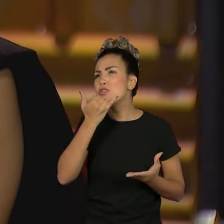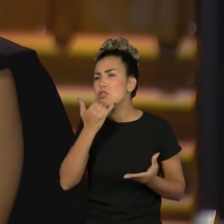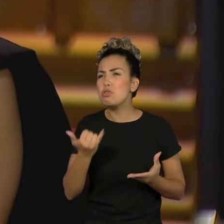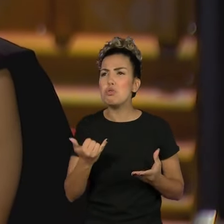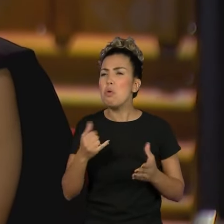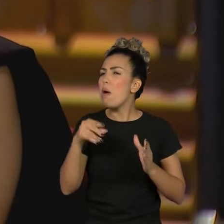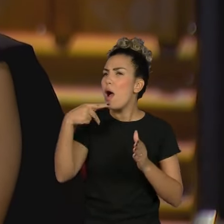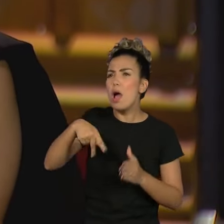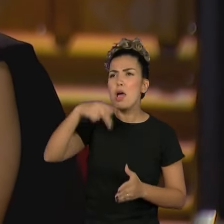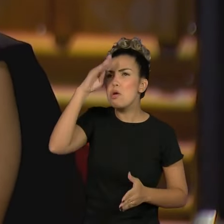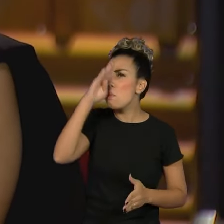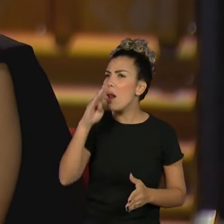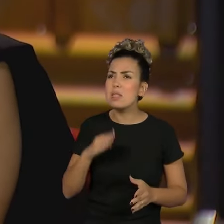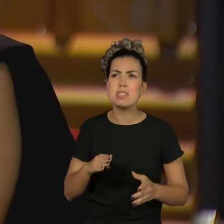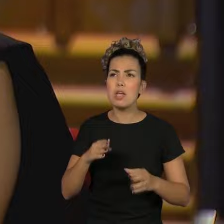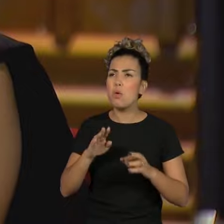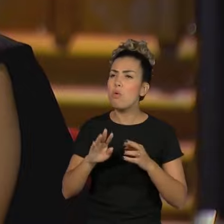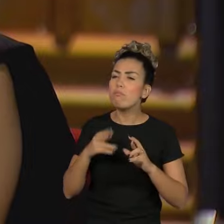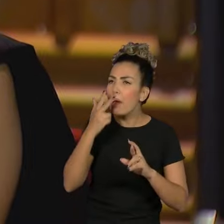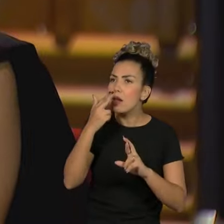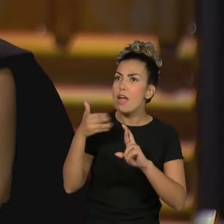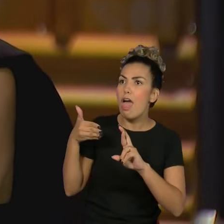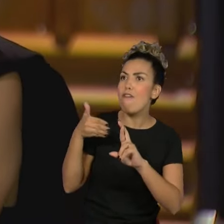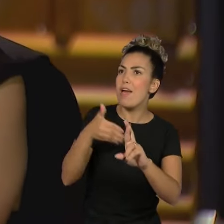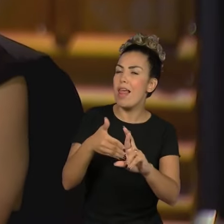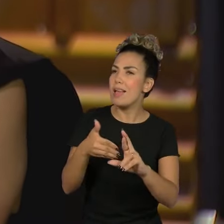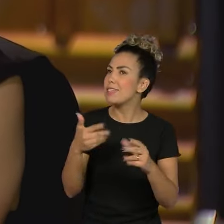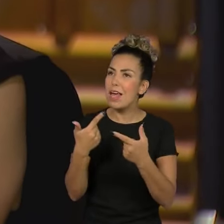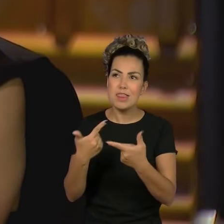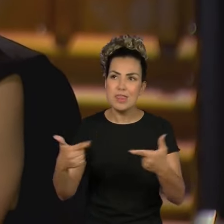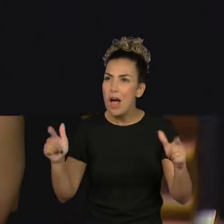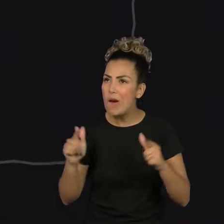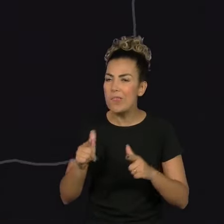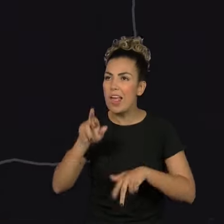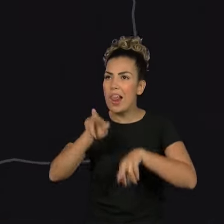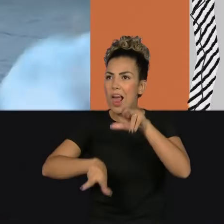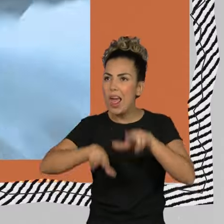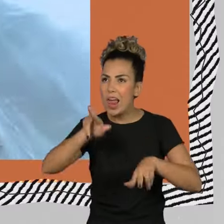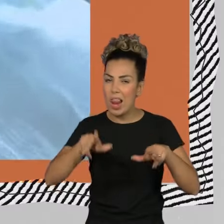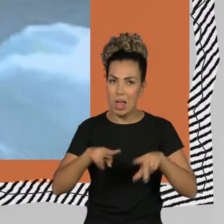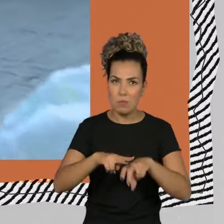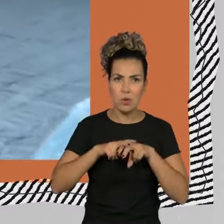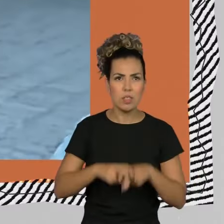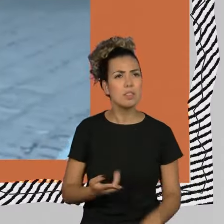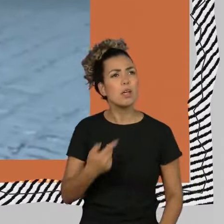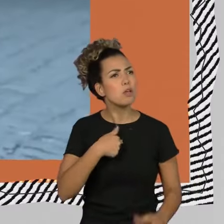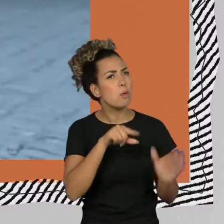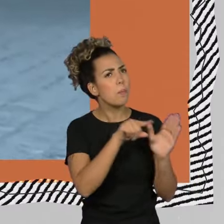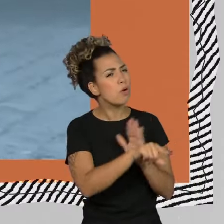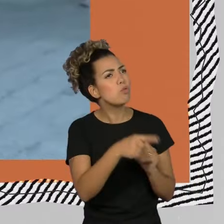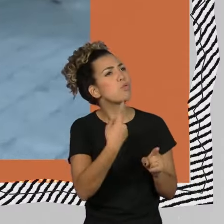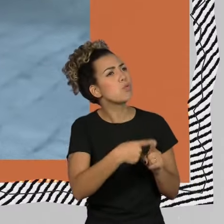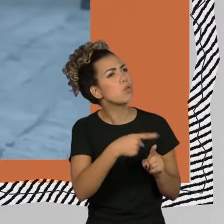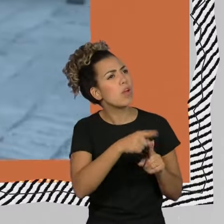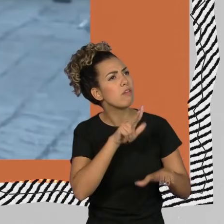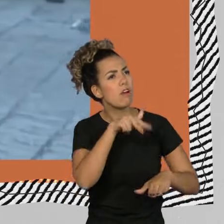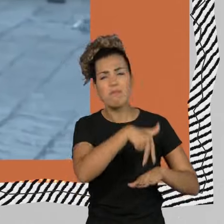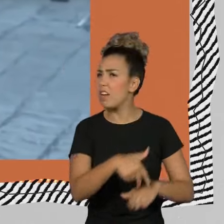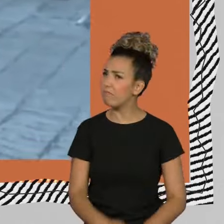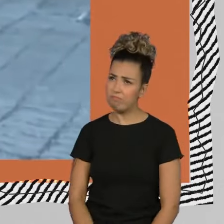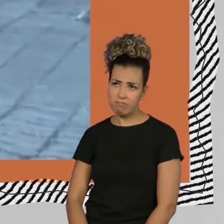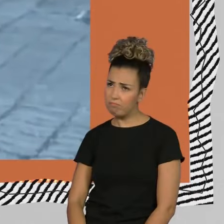de representação no Brasil bastante questionado a partir das das manifestações de 2013 Você sabe por que tá aqui hoje